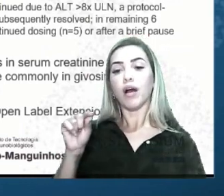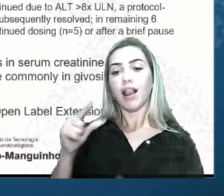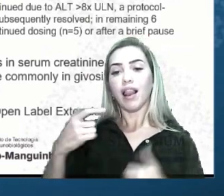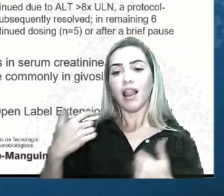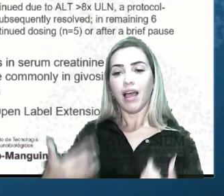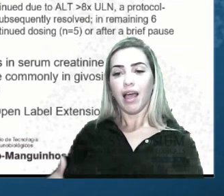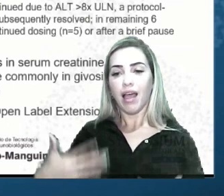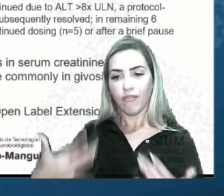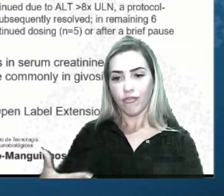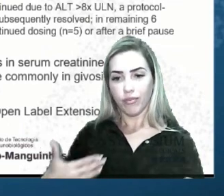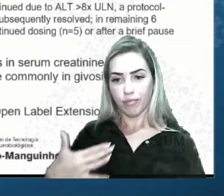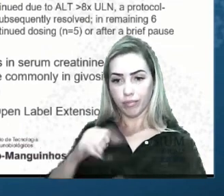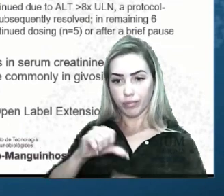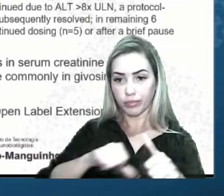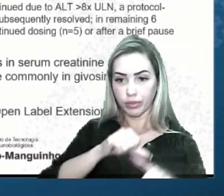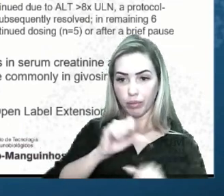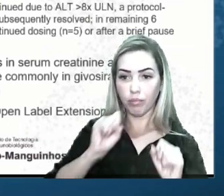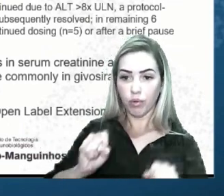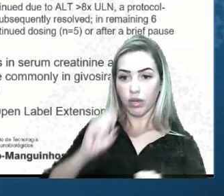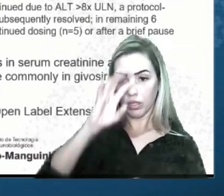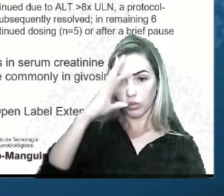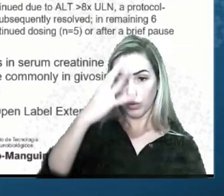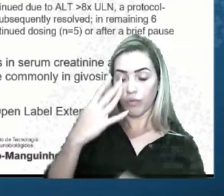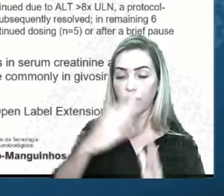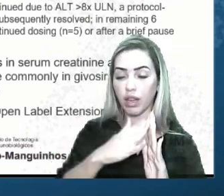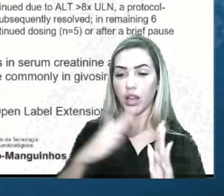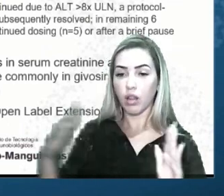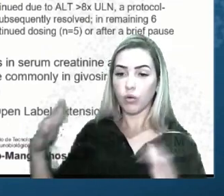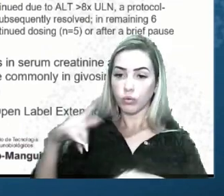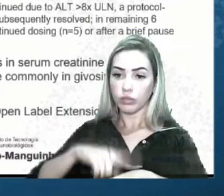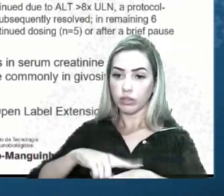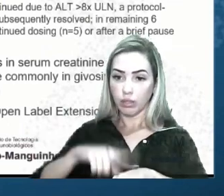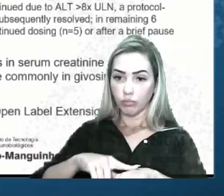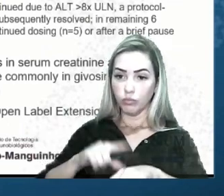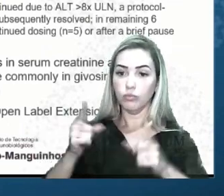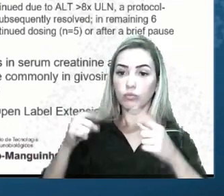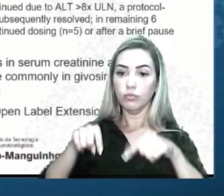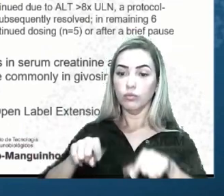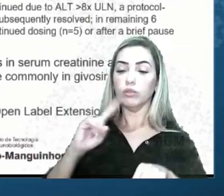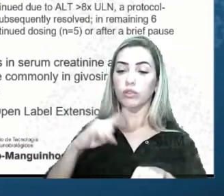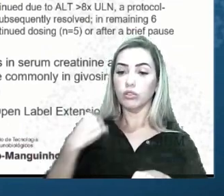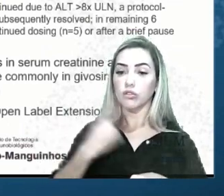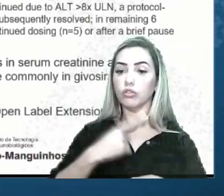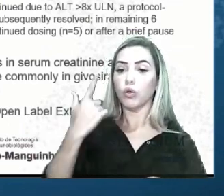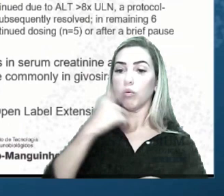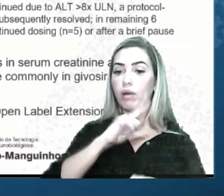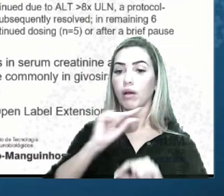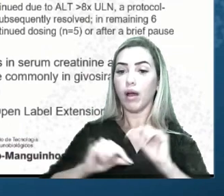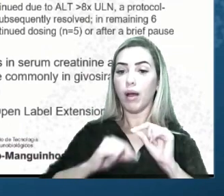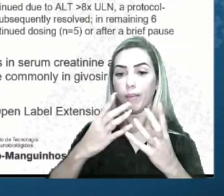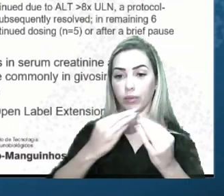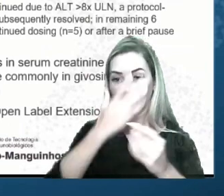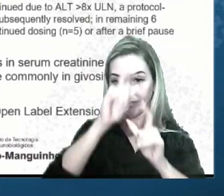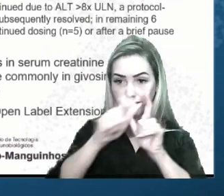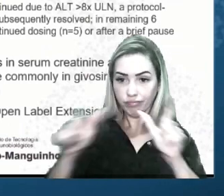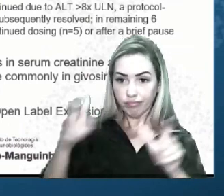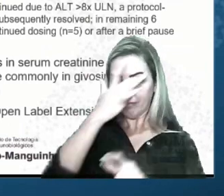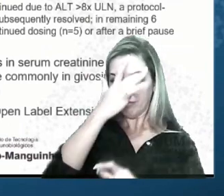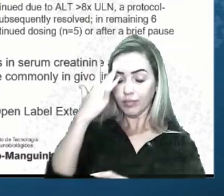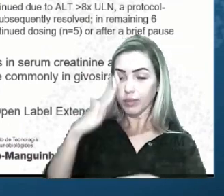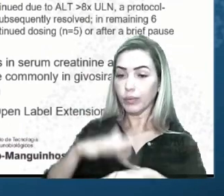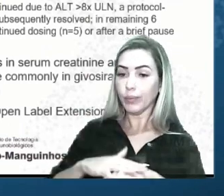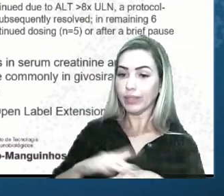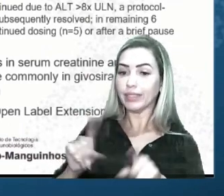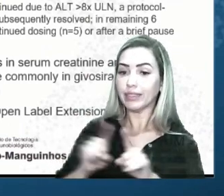para moderado. Isso pode ser resolvido ao longo do tempo, à medida que nós, como mencionei anteriormente, muitos desses pacientes com essa doença